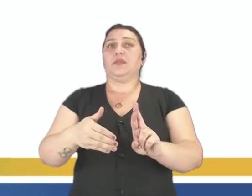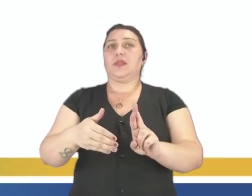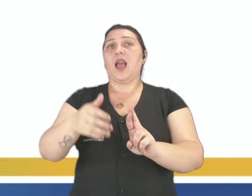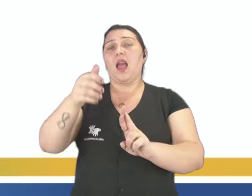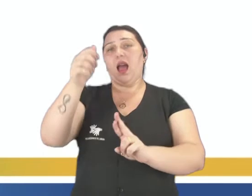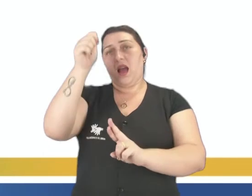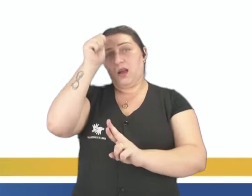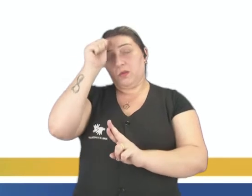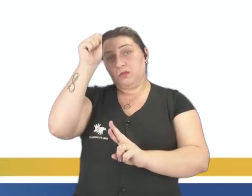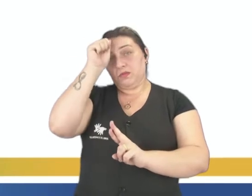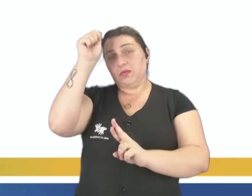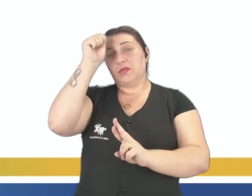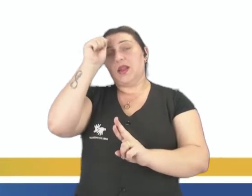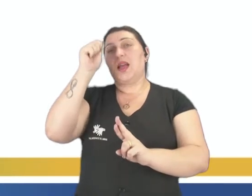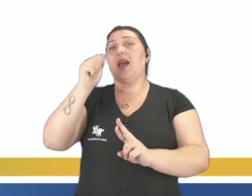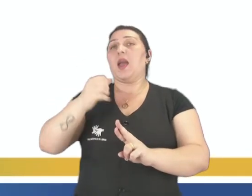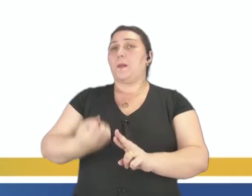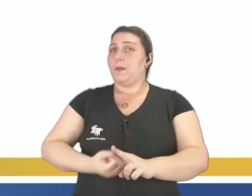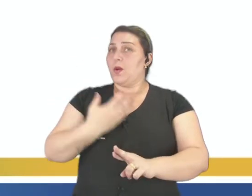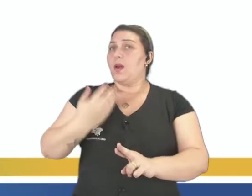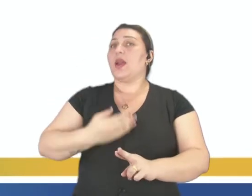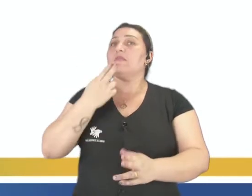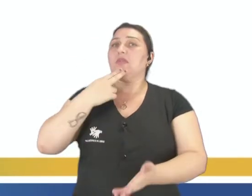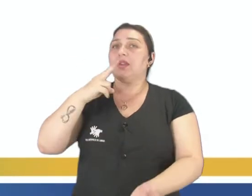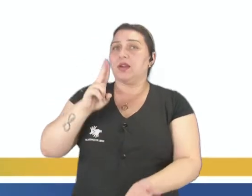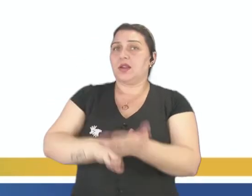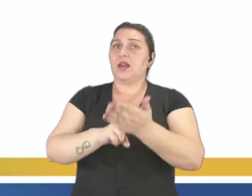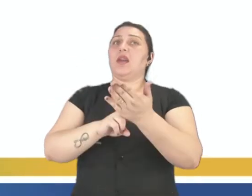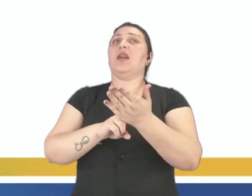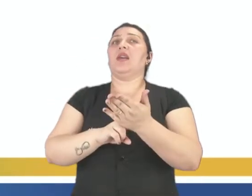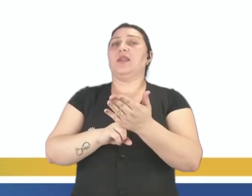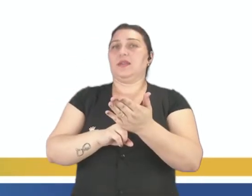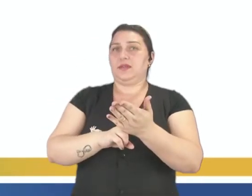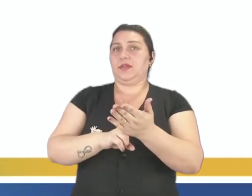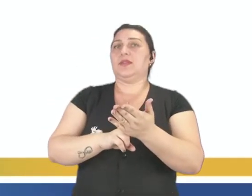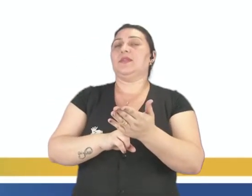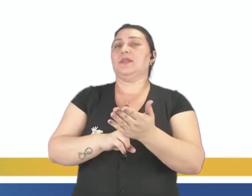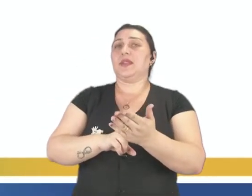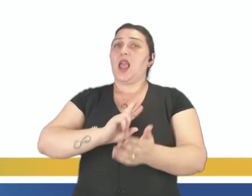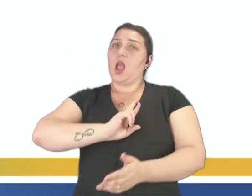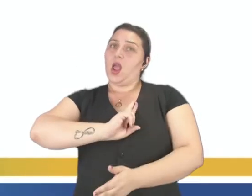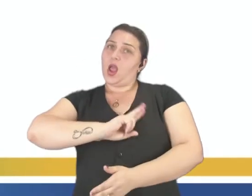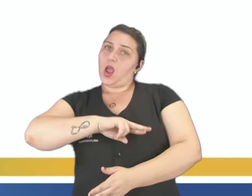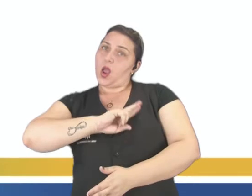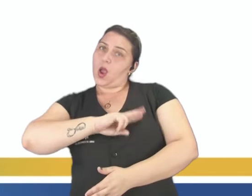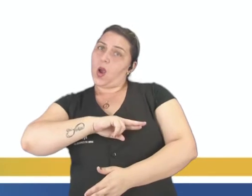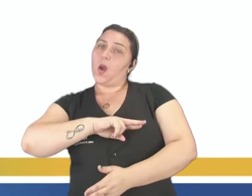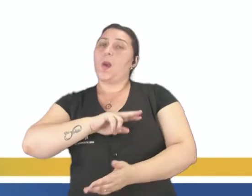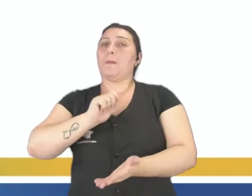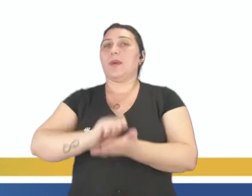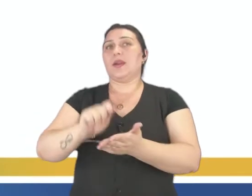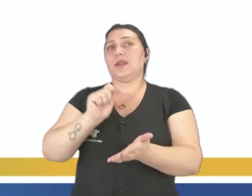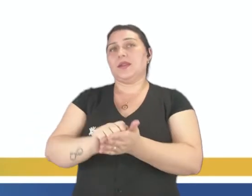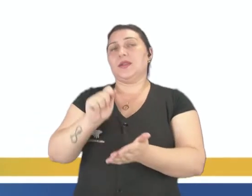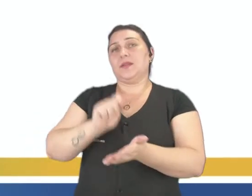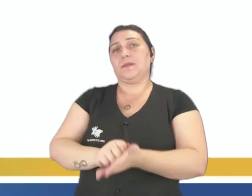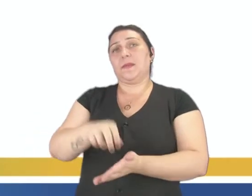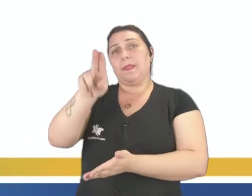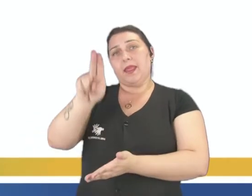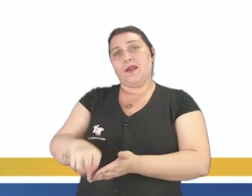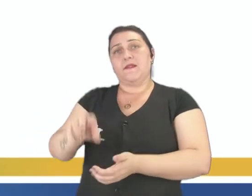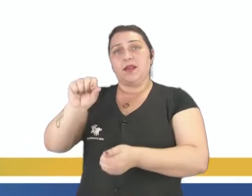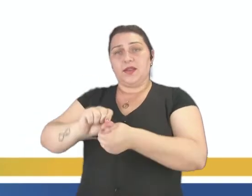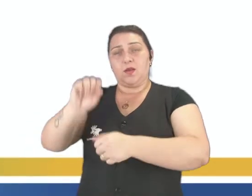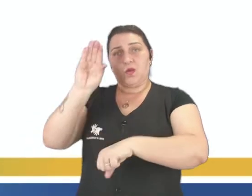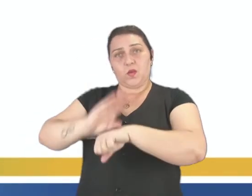por poemas, cartas, sermões e romances. O Padre Antônio Vieira, se por um acaso você for fazer um